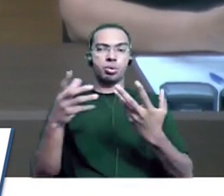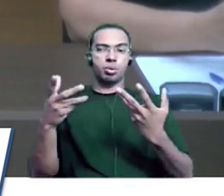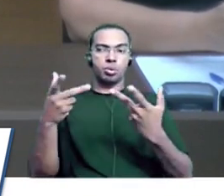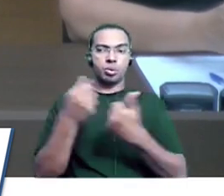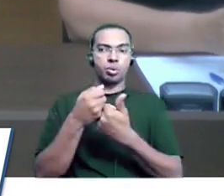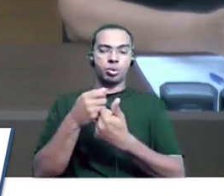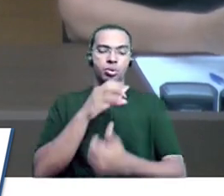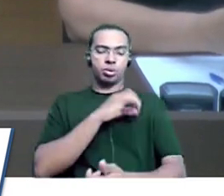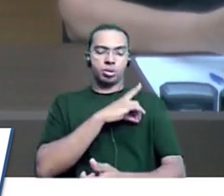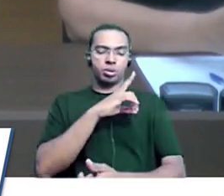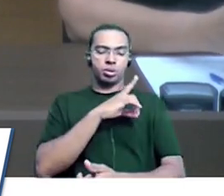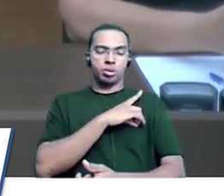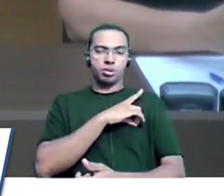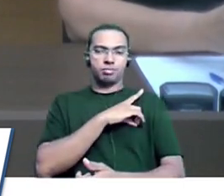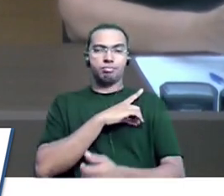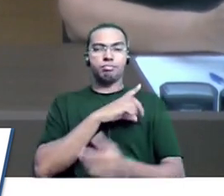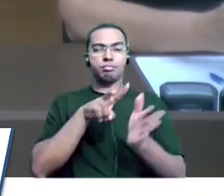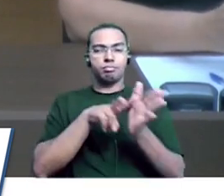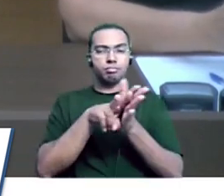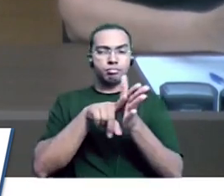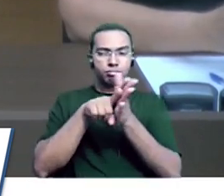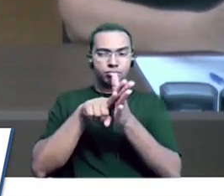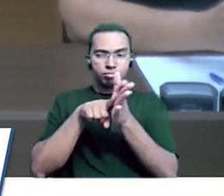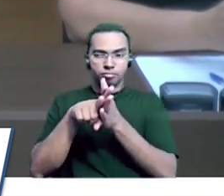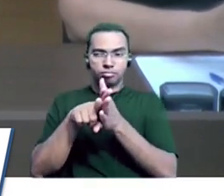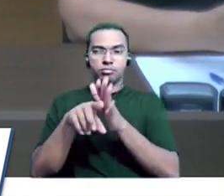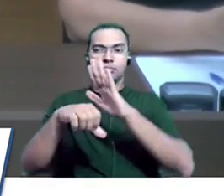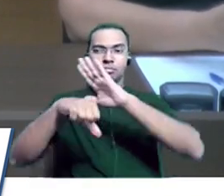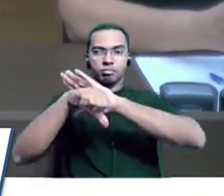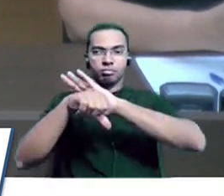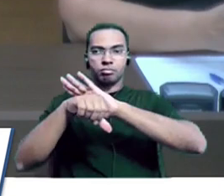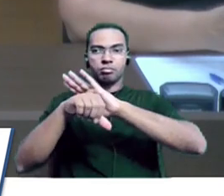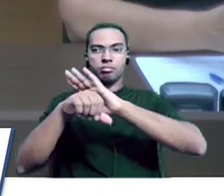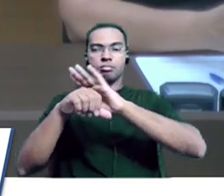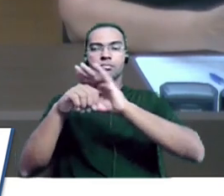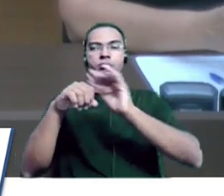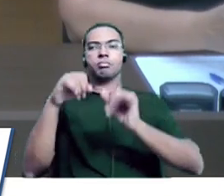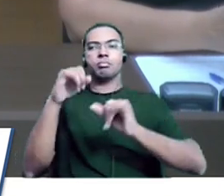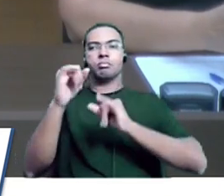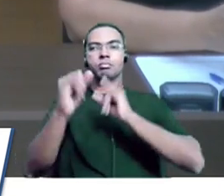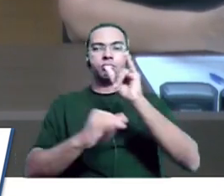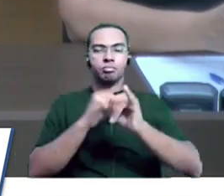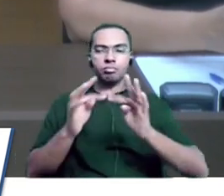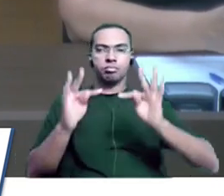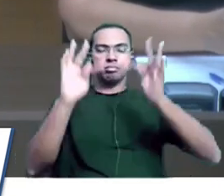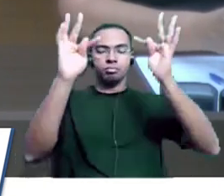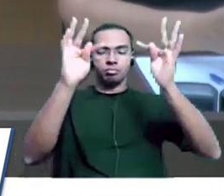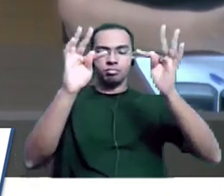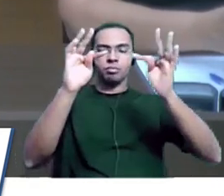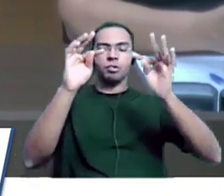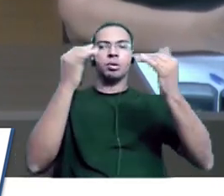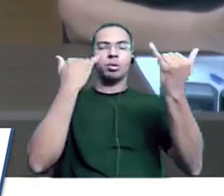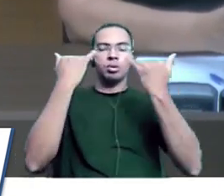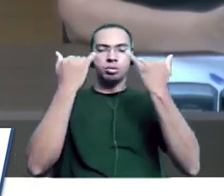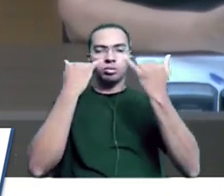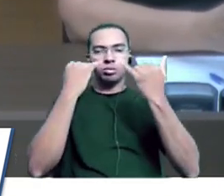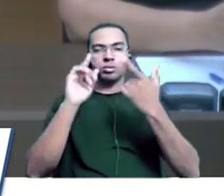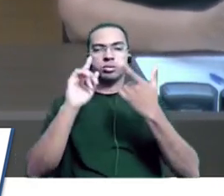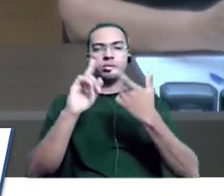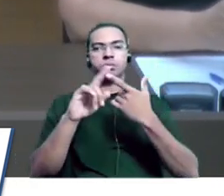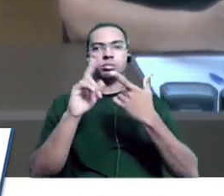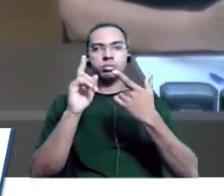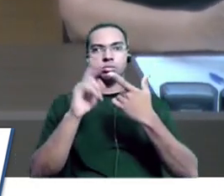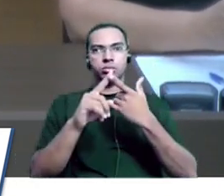delegado, investigação de crimes por meio eletrônico, tecnologia da informação,